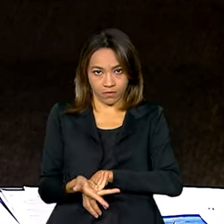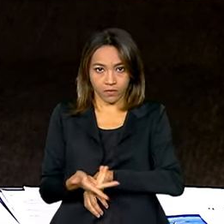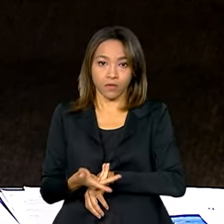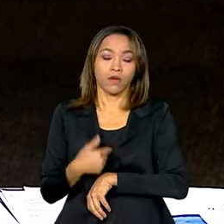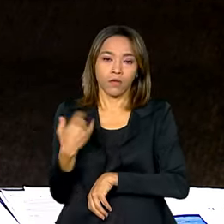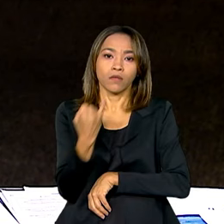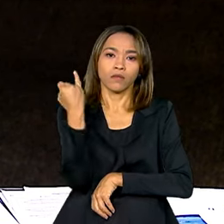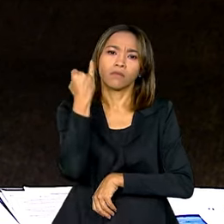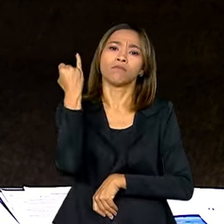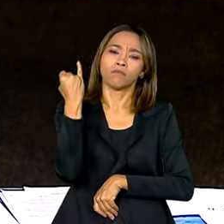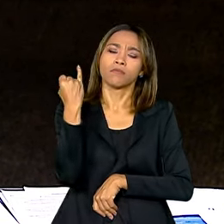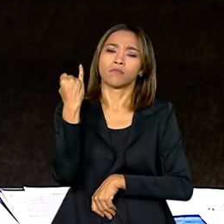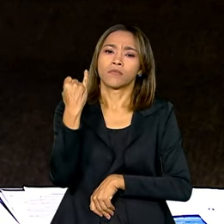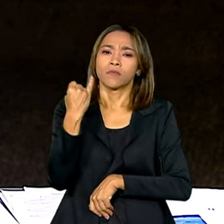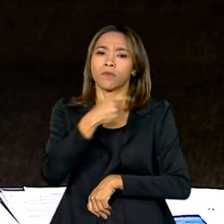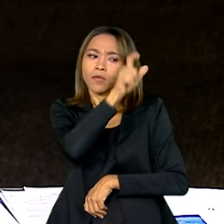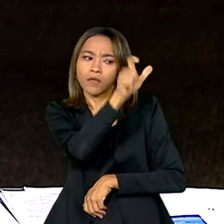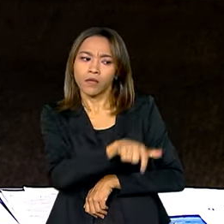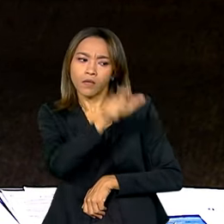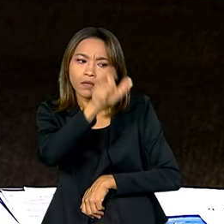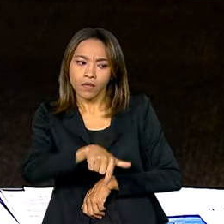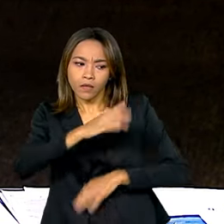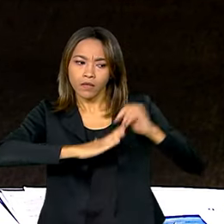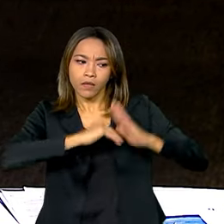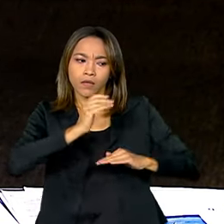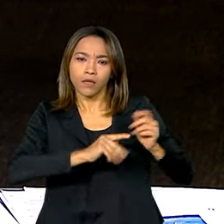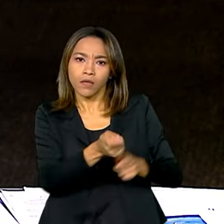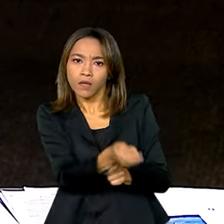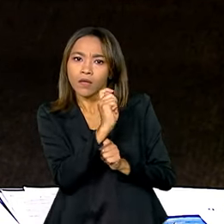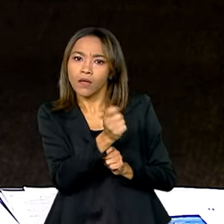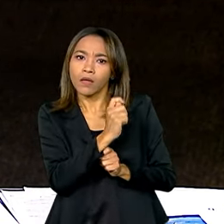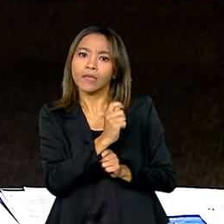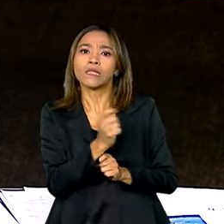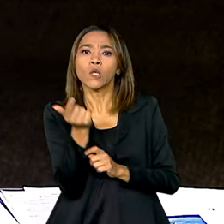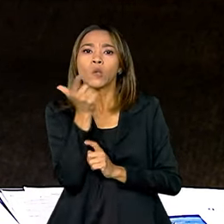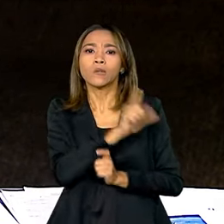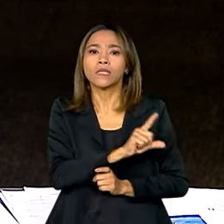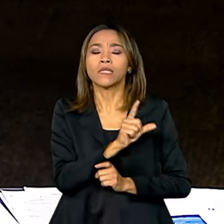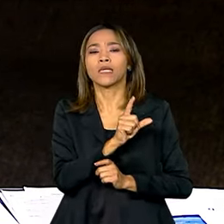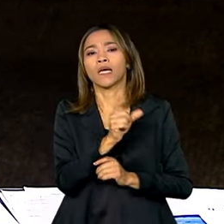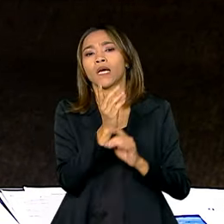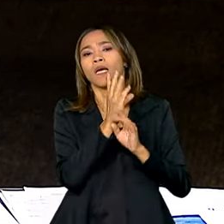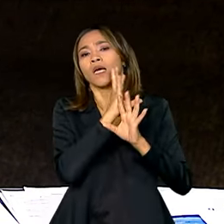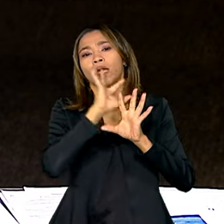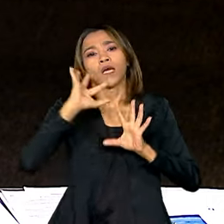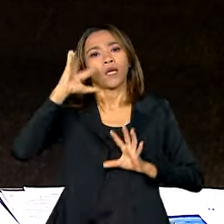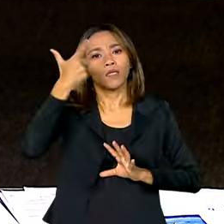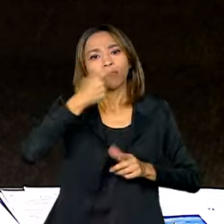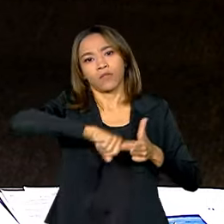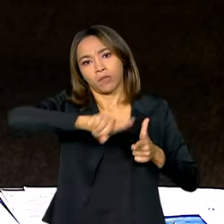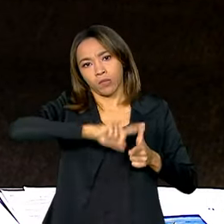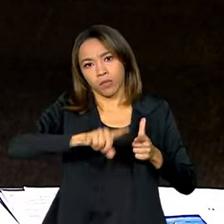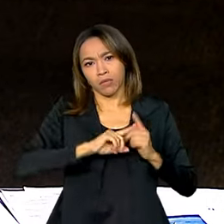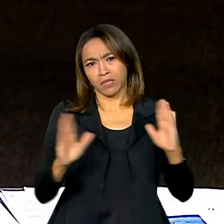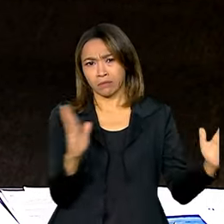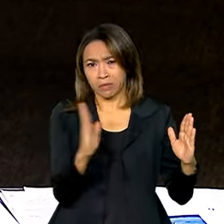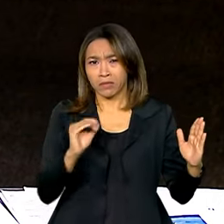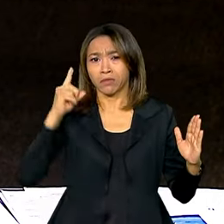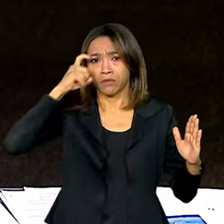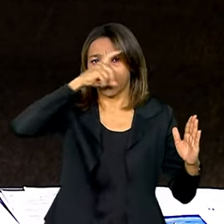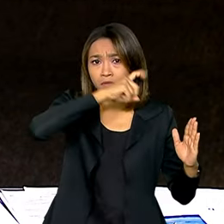muito importante para que o pescador possa atravessar esse período de grandes dificuldades. O governo não faltou à